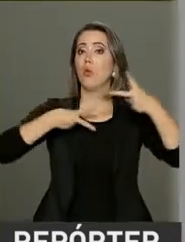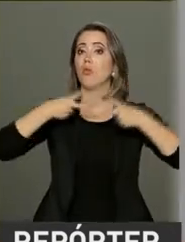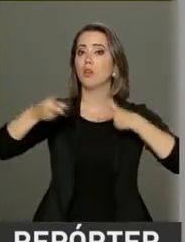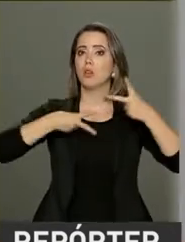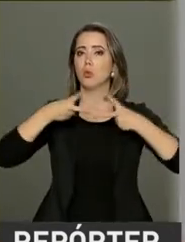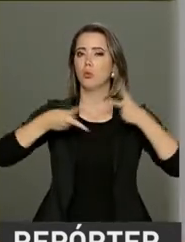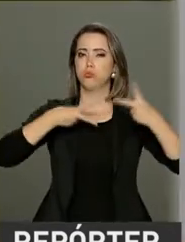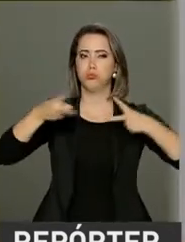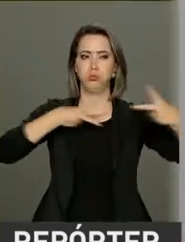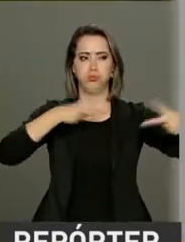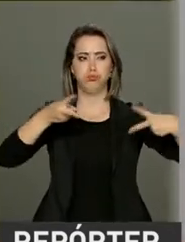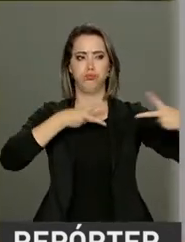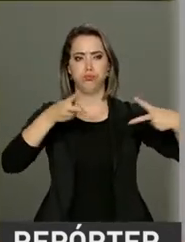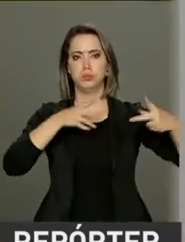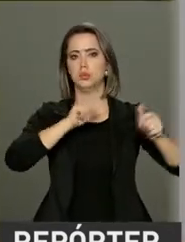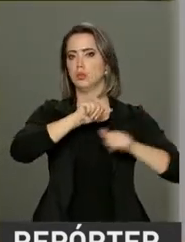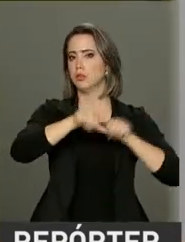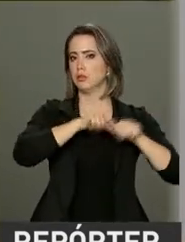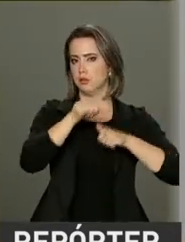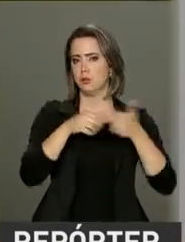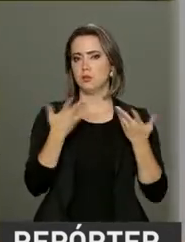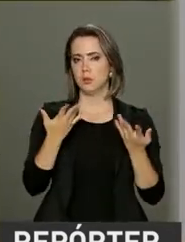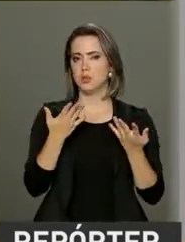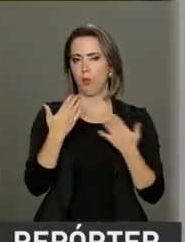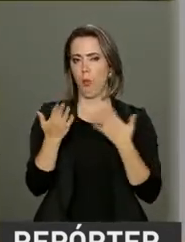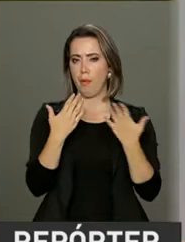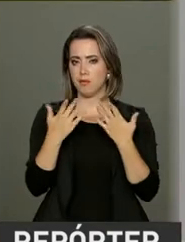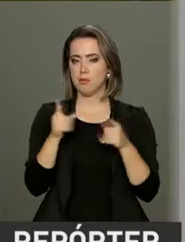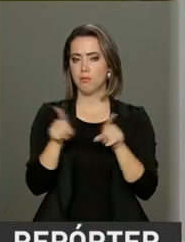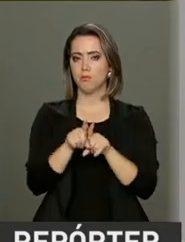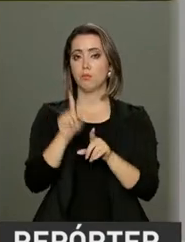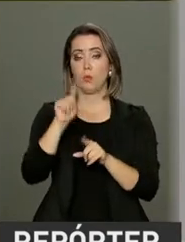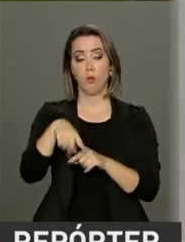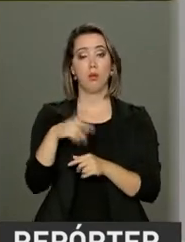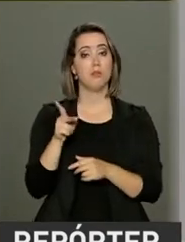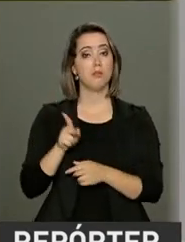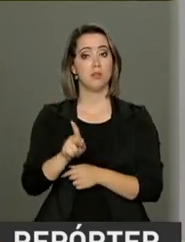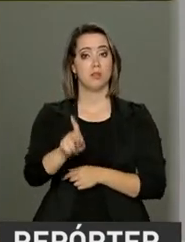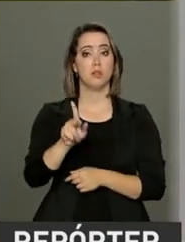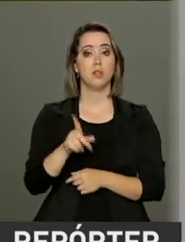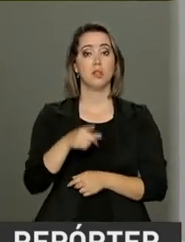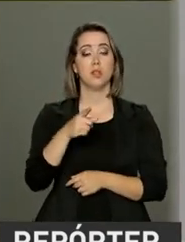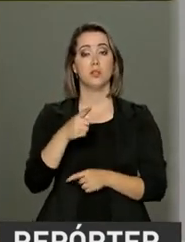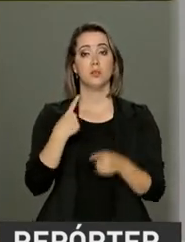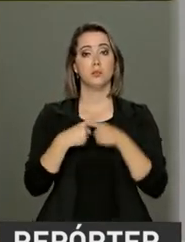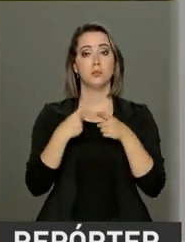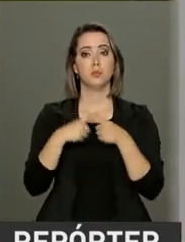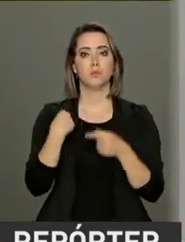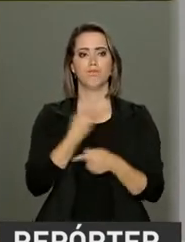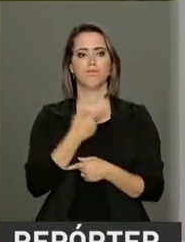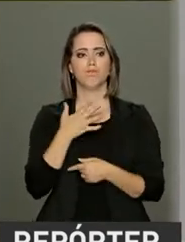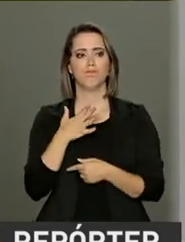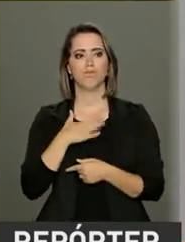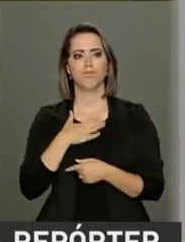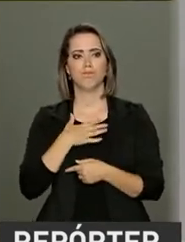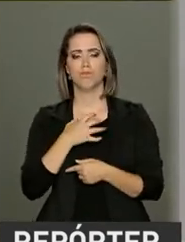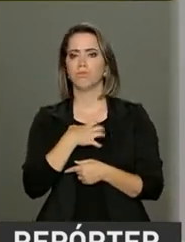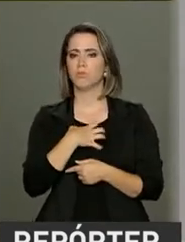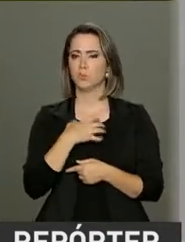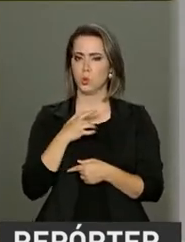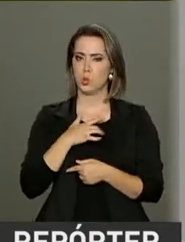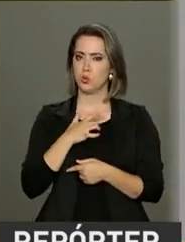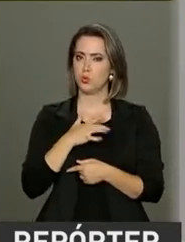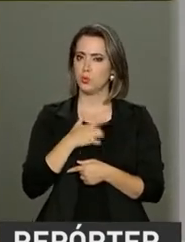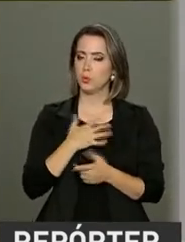transformação trazem, sem dúvida, motivos de apreensão. Mas eu devo